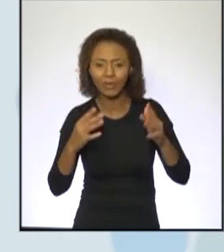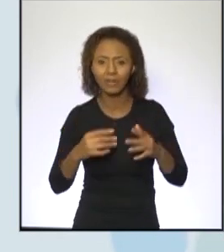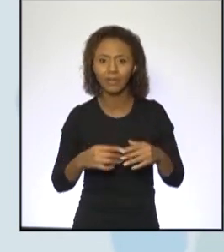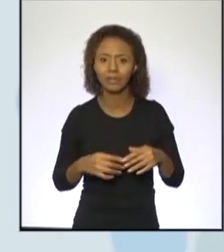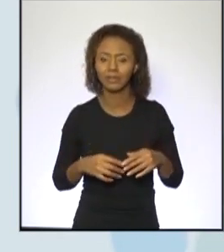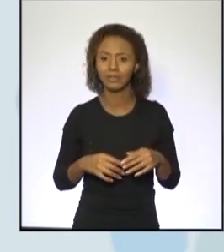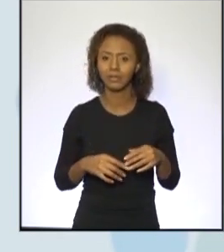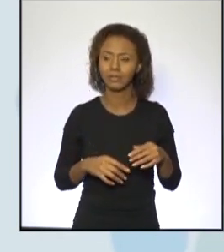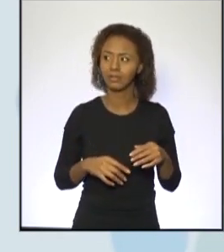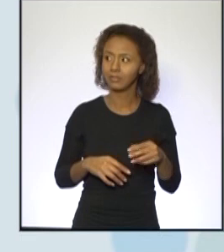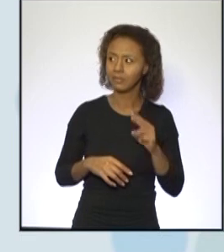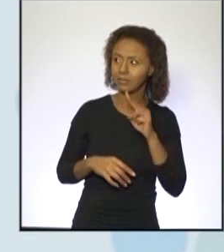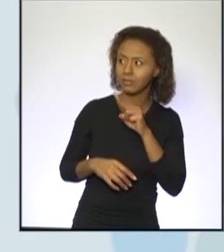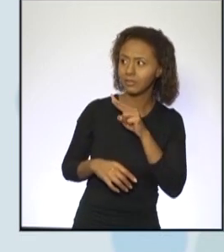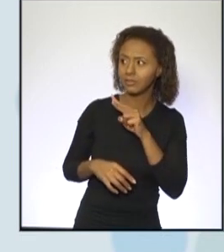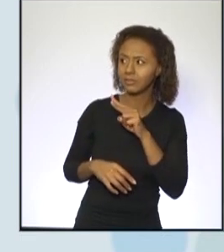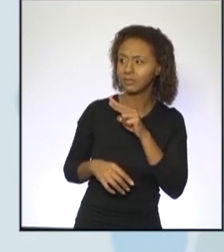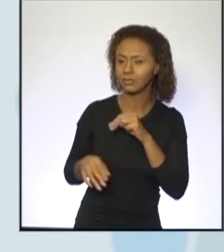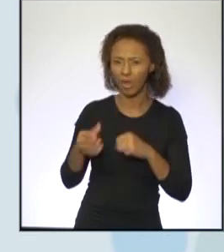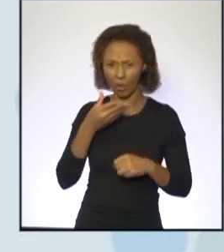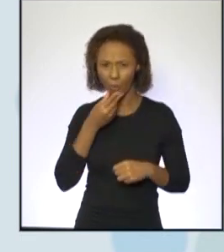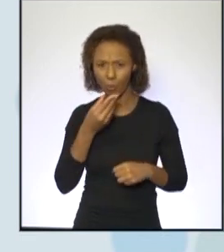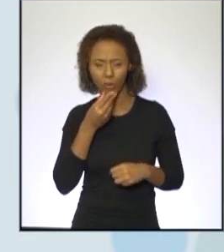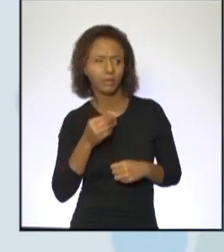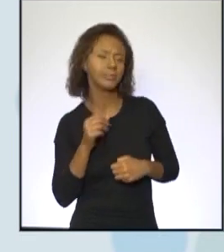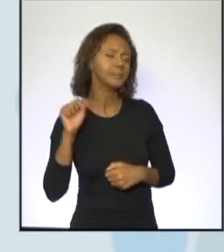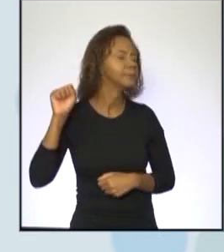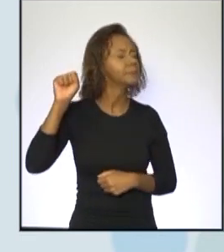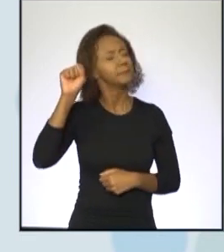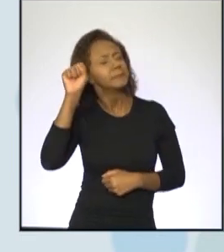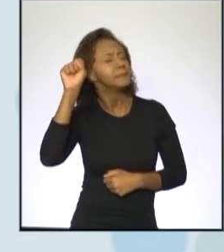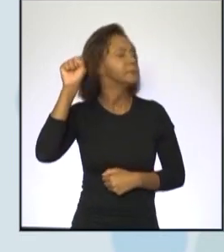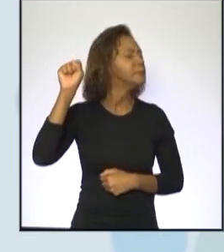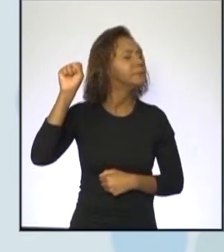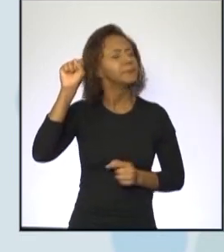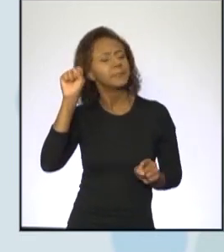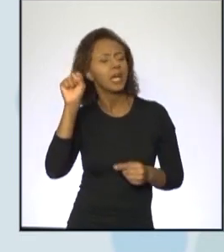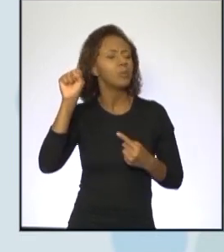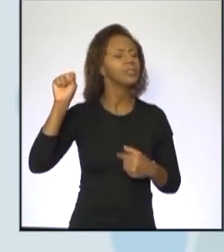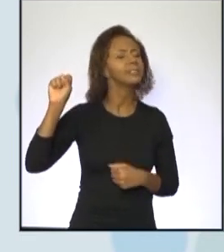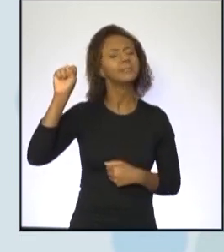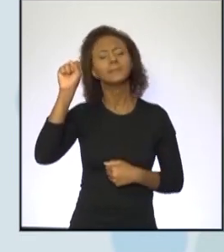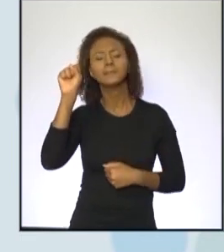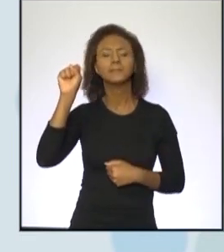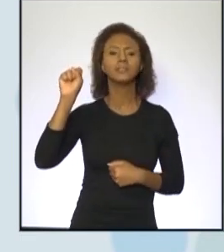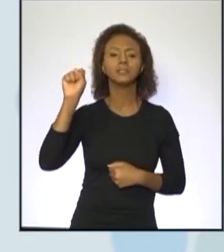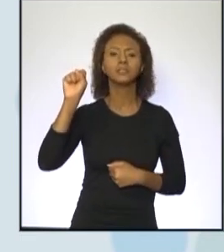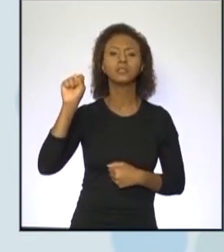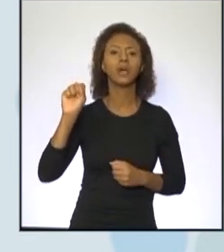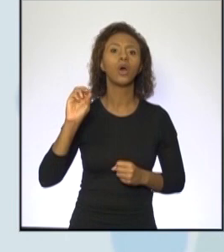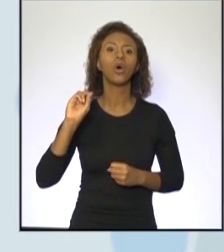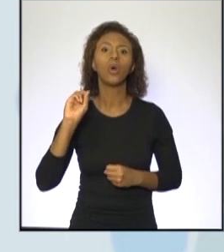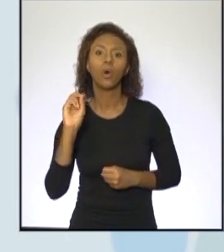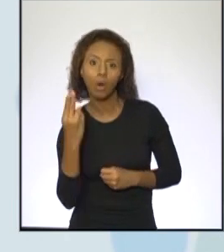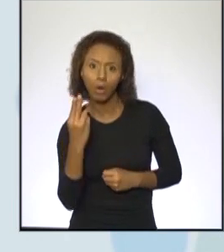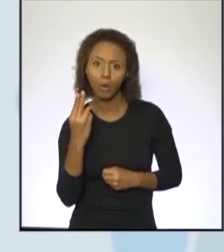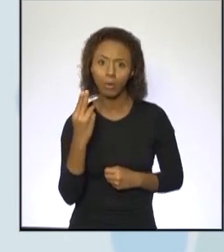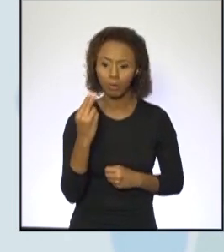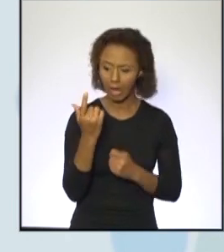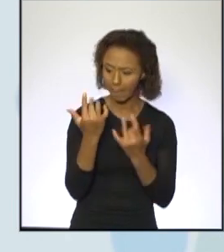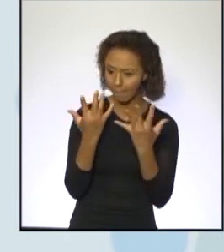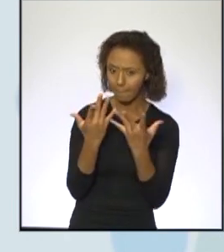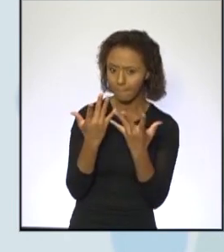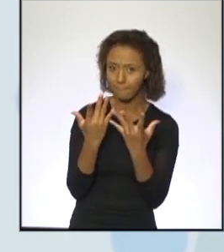olhar? Para o movimento da cabeça ritmada? Para as mãos que elaboravam rápida e de